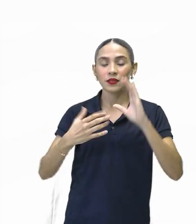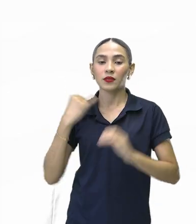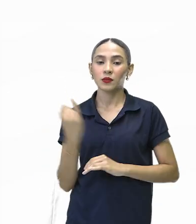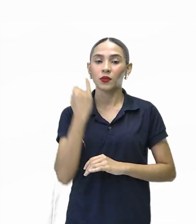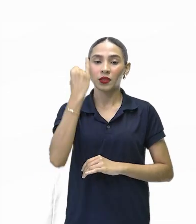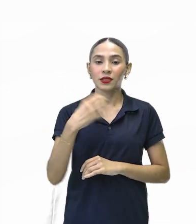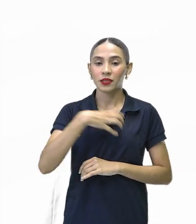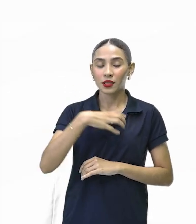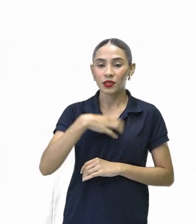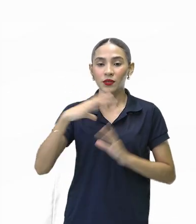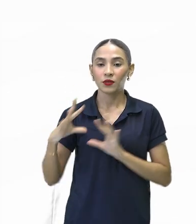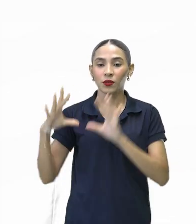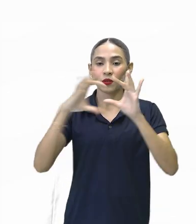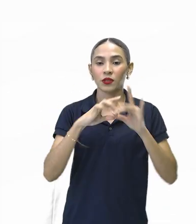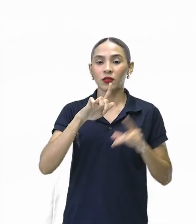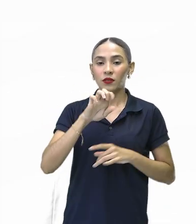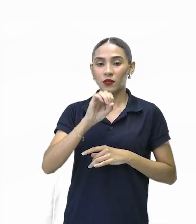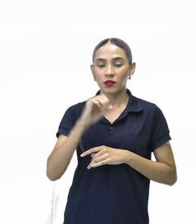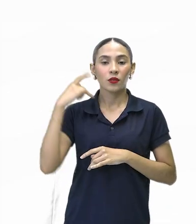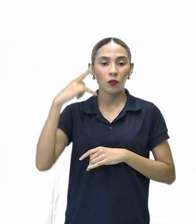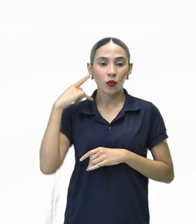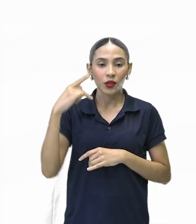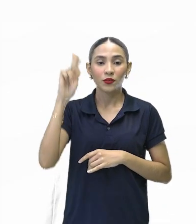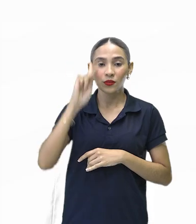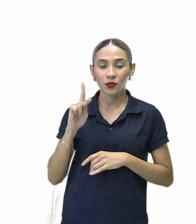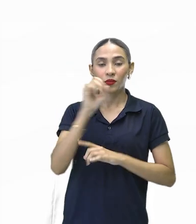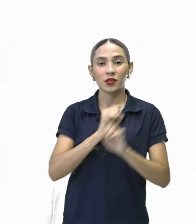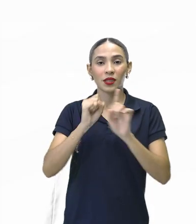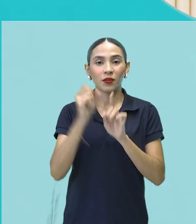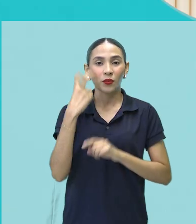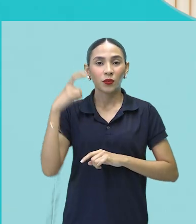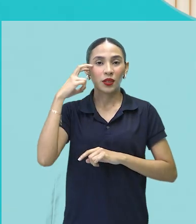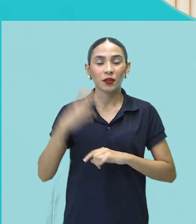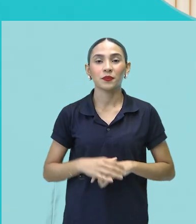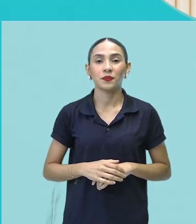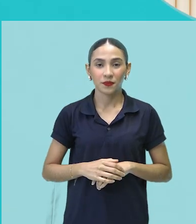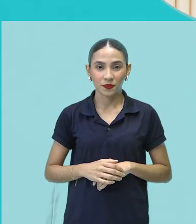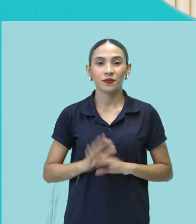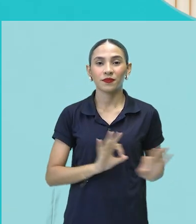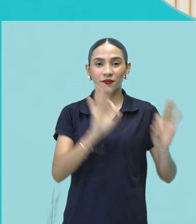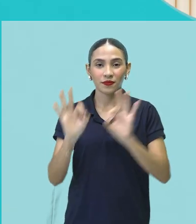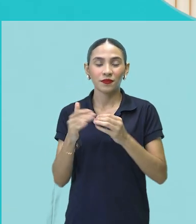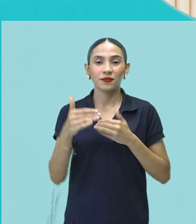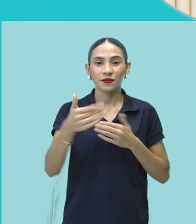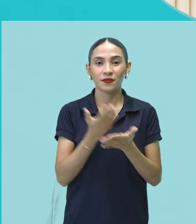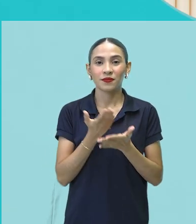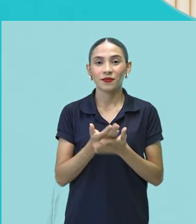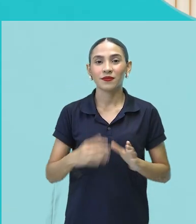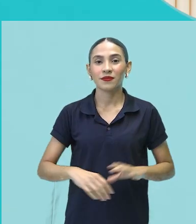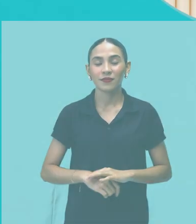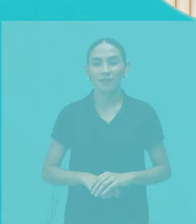de sentido nos contextos geopolítico, histórico, social e cultural. Vamos então à nossa aula de